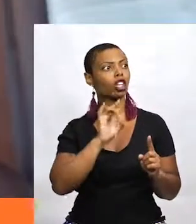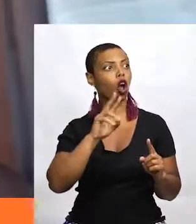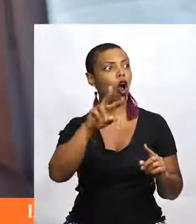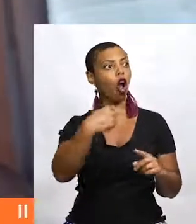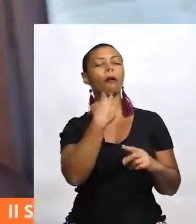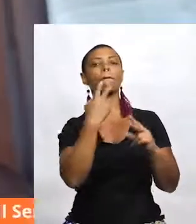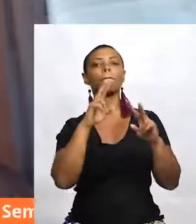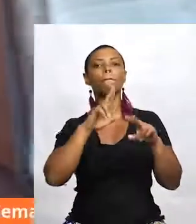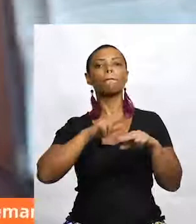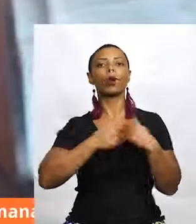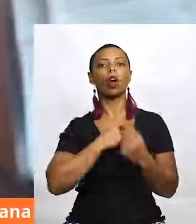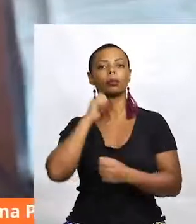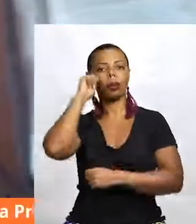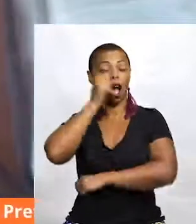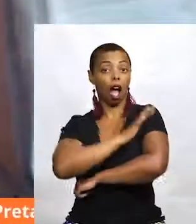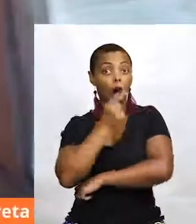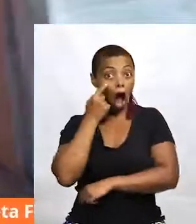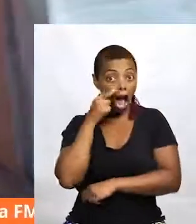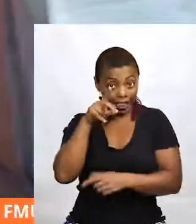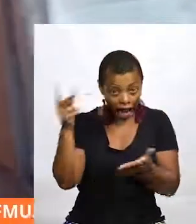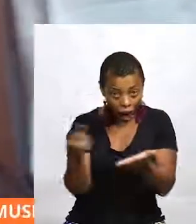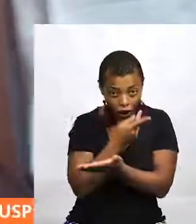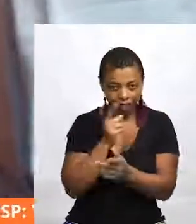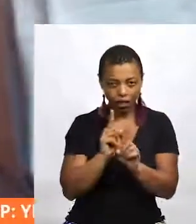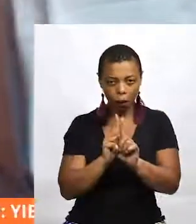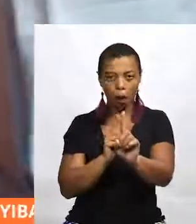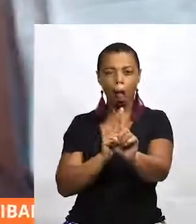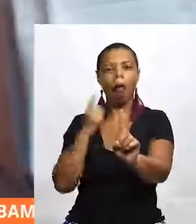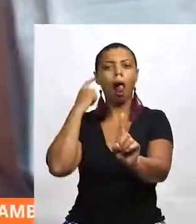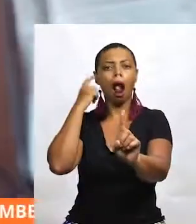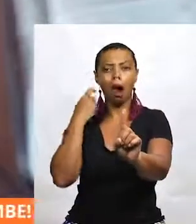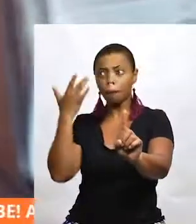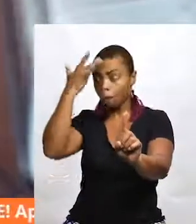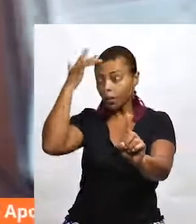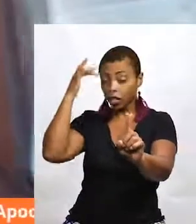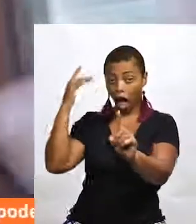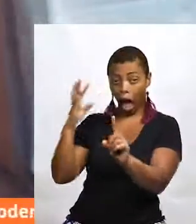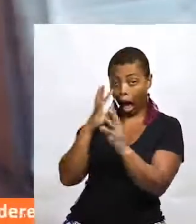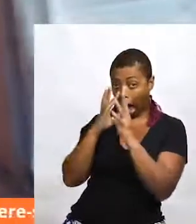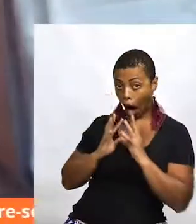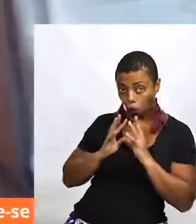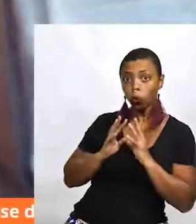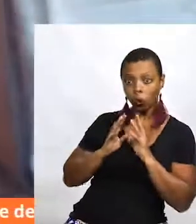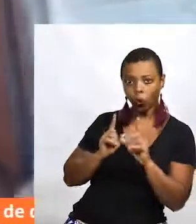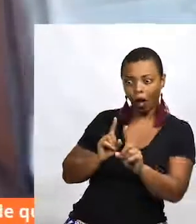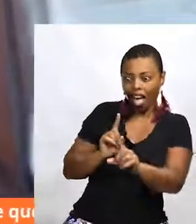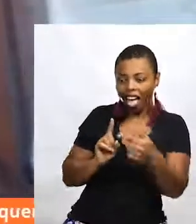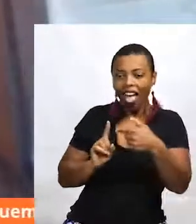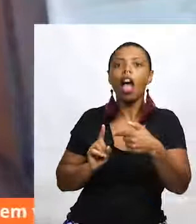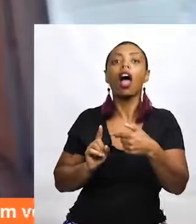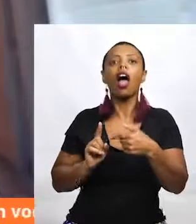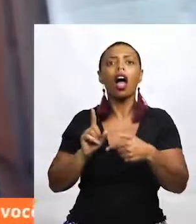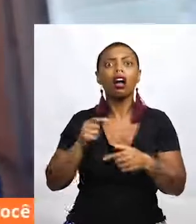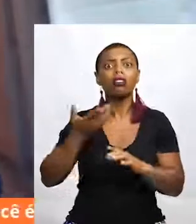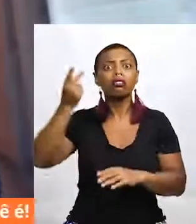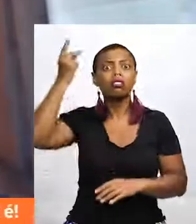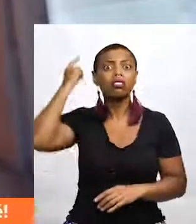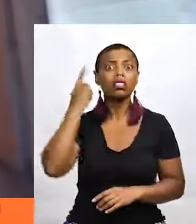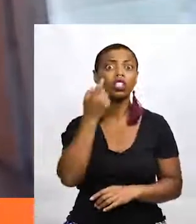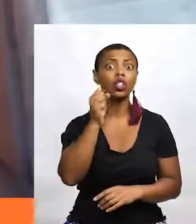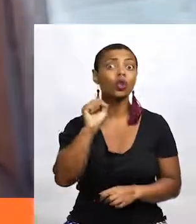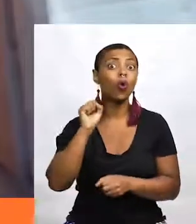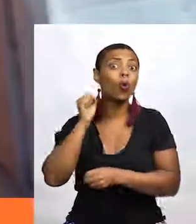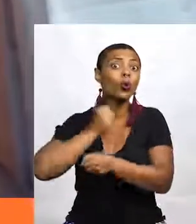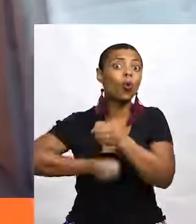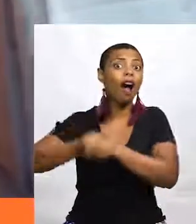vejam, esse episódio tem 18 anos. Esse ano, 2020, por conta de todos os esqueletos que saíram do armário